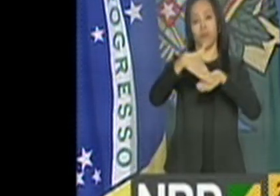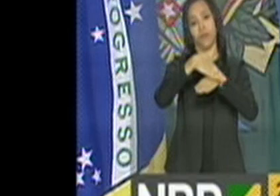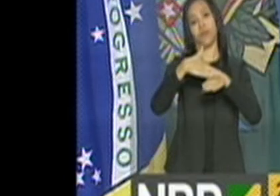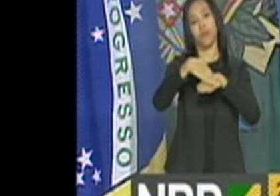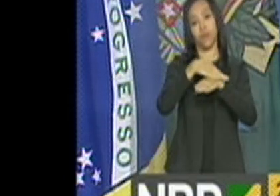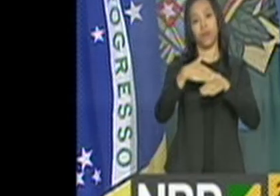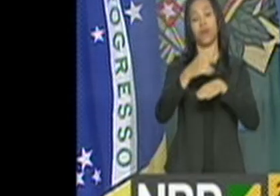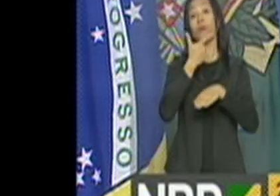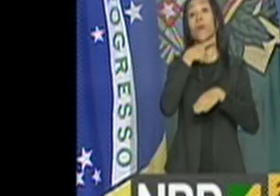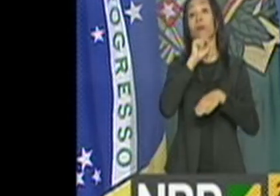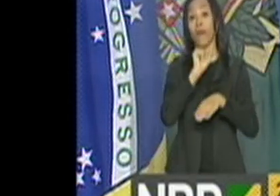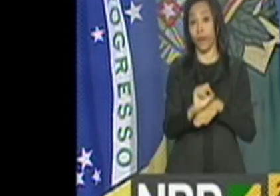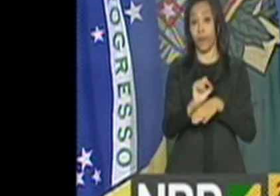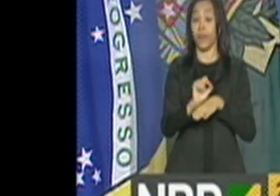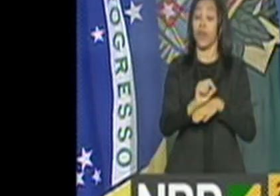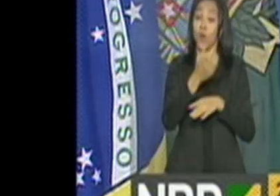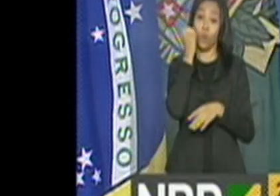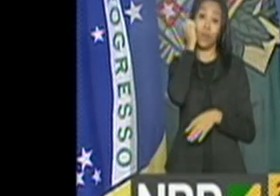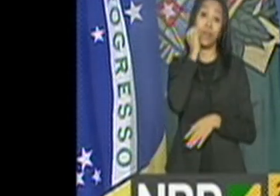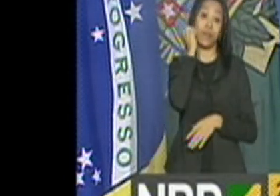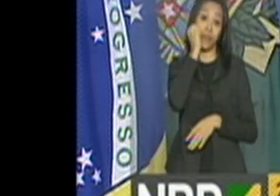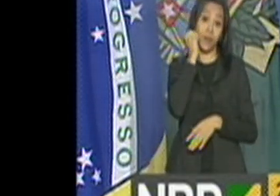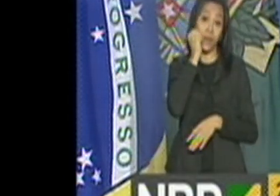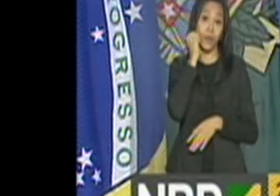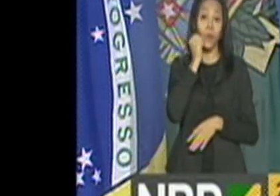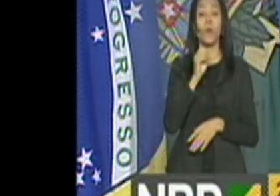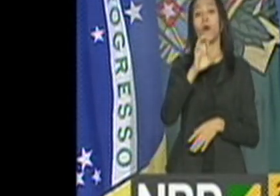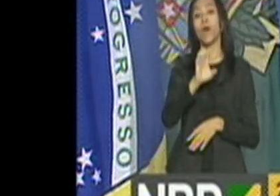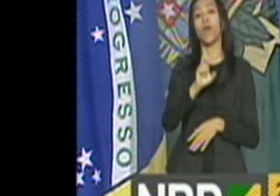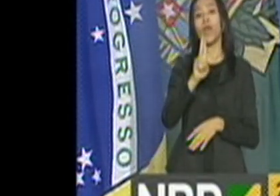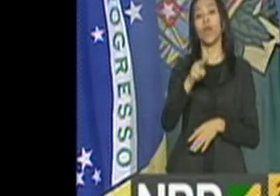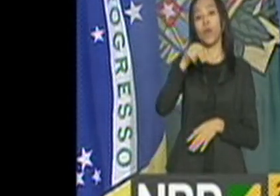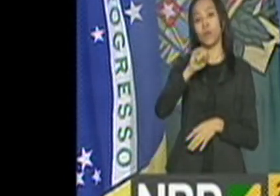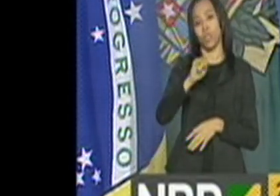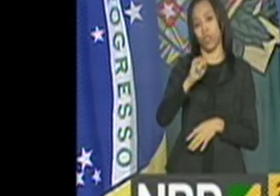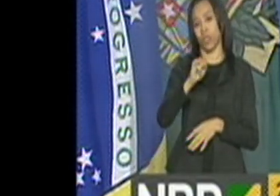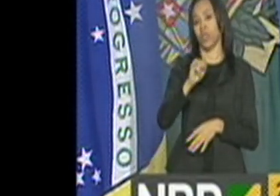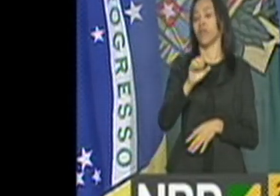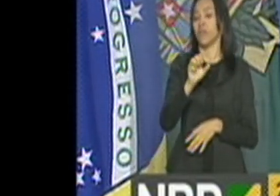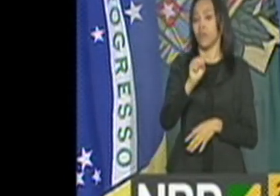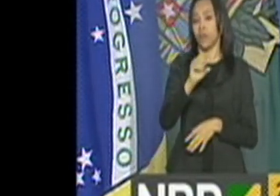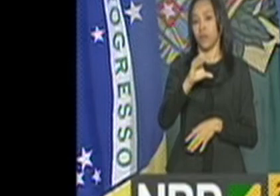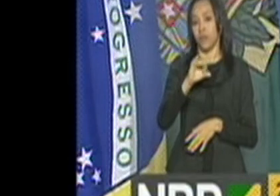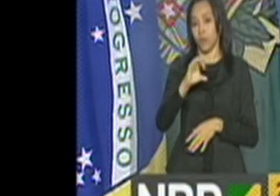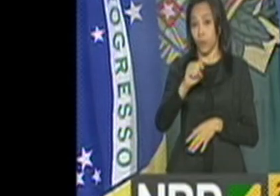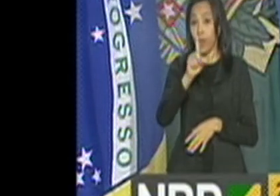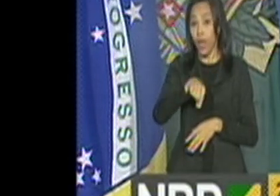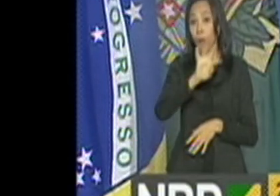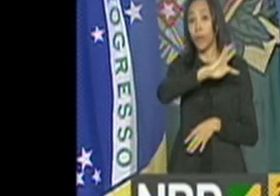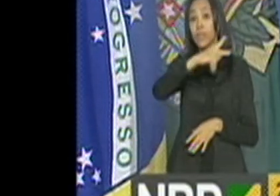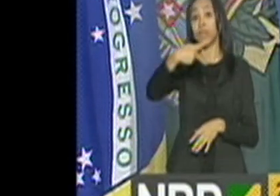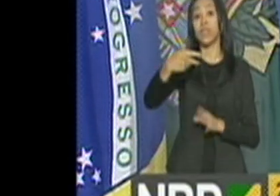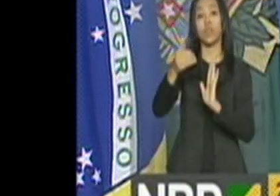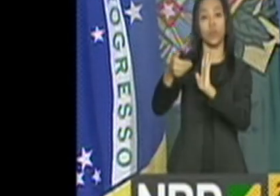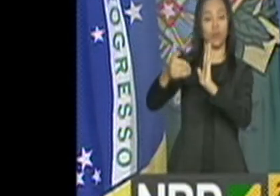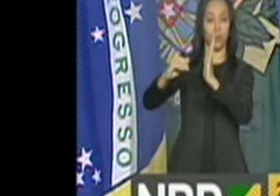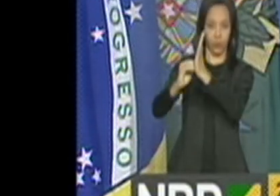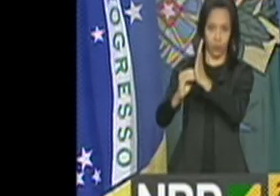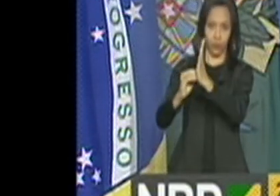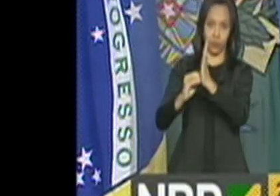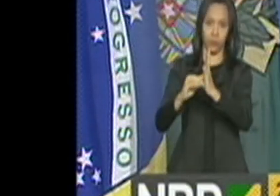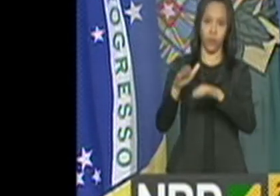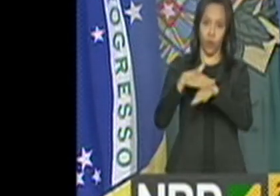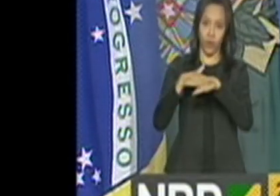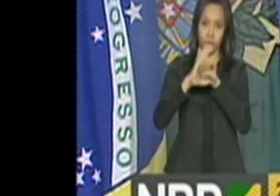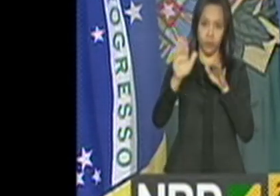o senador Eunício Oliveira, presidente do Senado Federal. Eu gostaria também